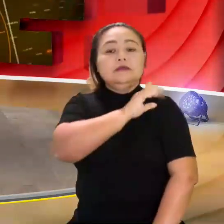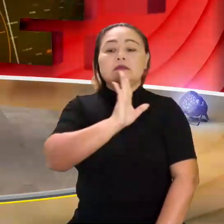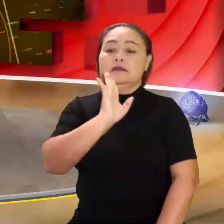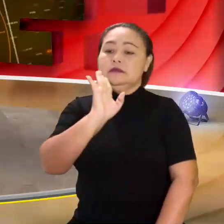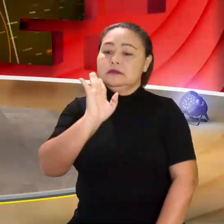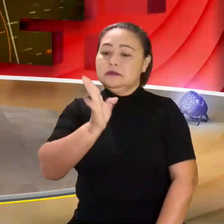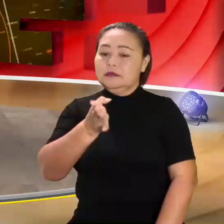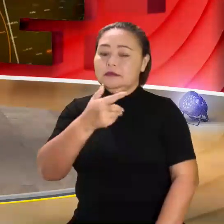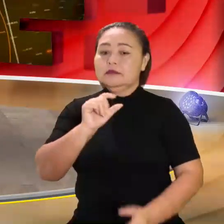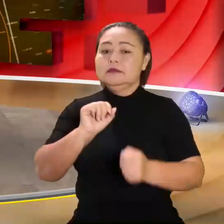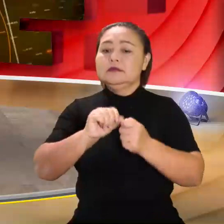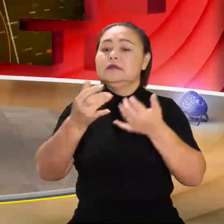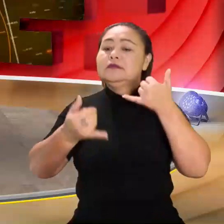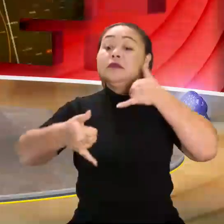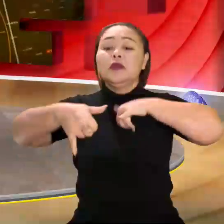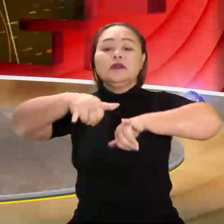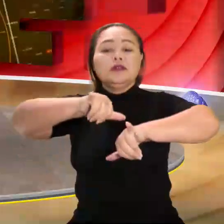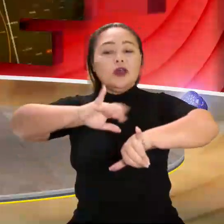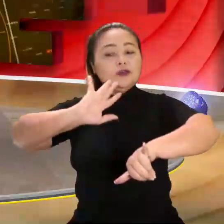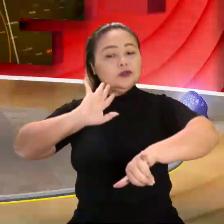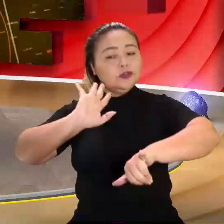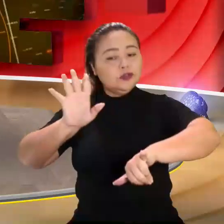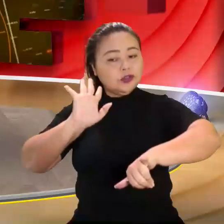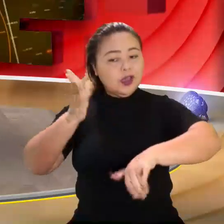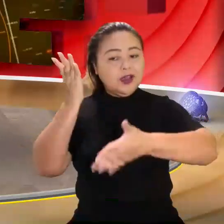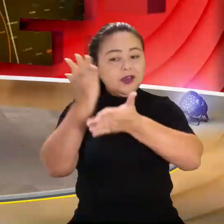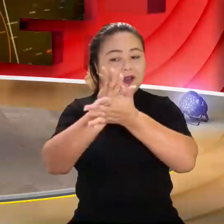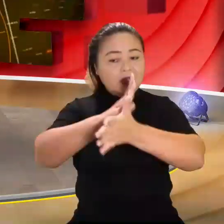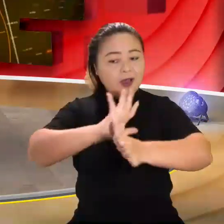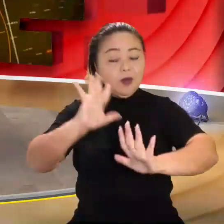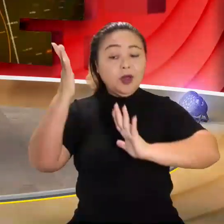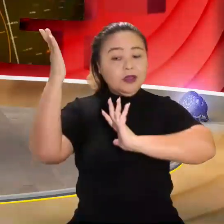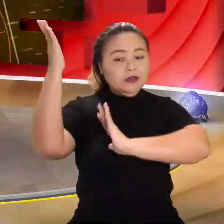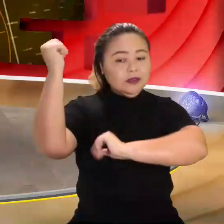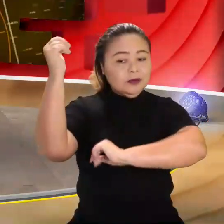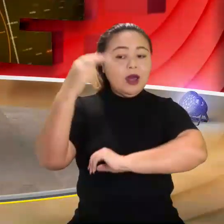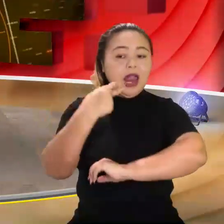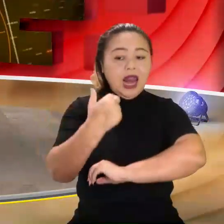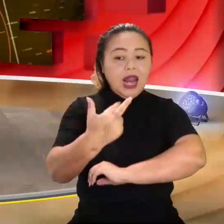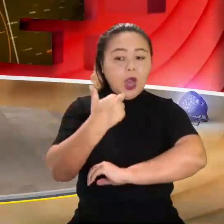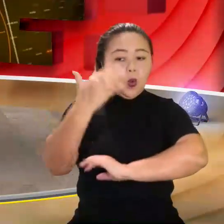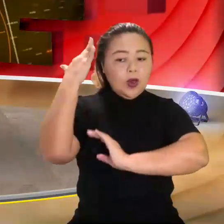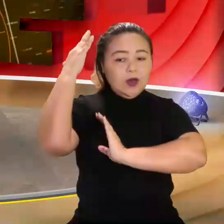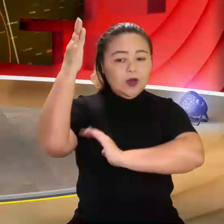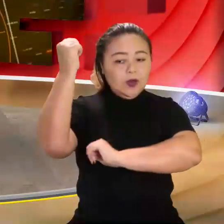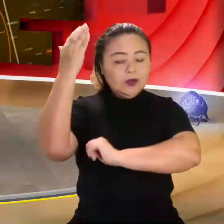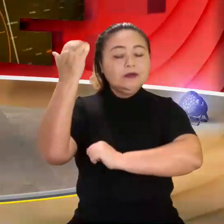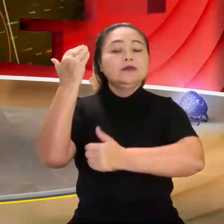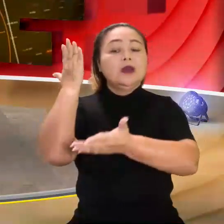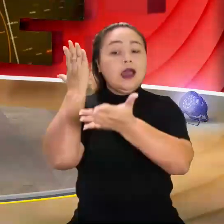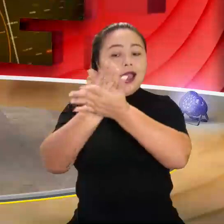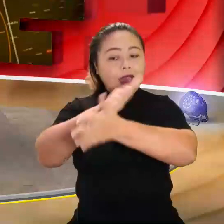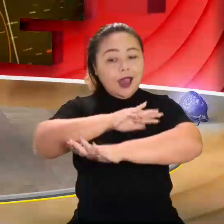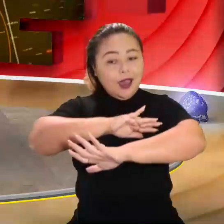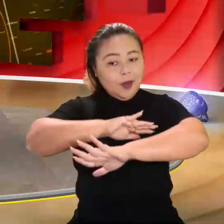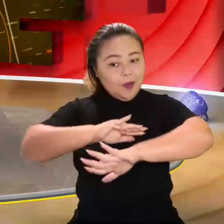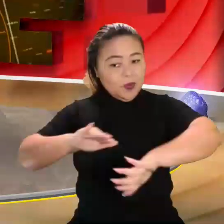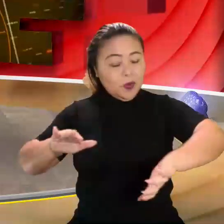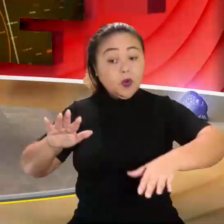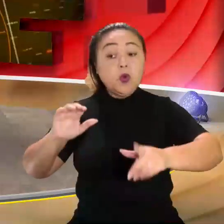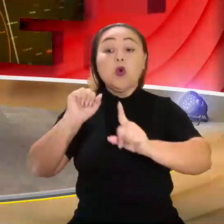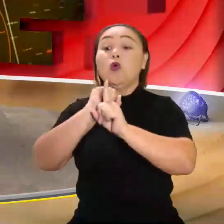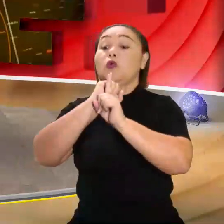né, passar química, nós já vimos passar espanhol. O espanhol passou, né? Espanhol também. Até usamos um